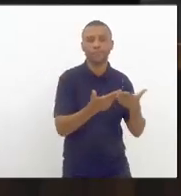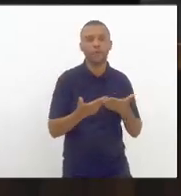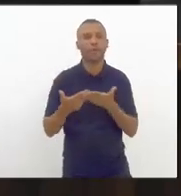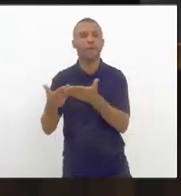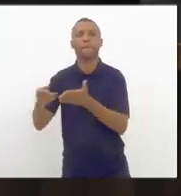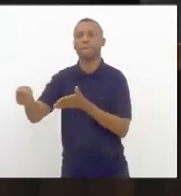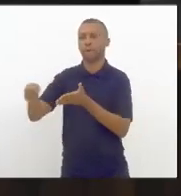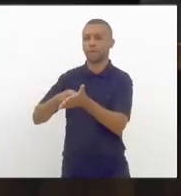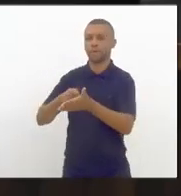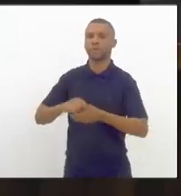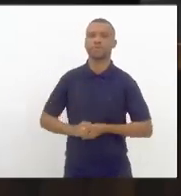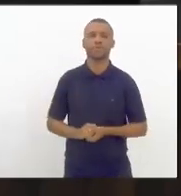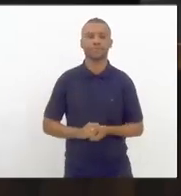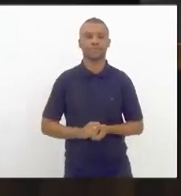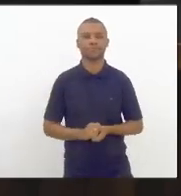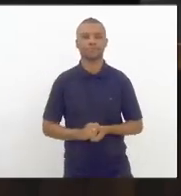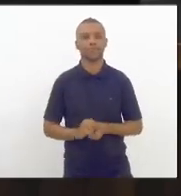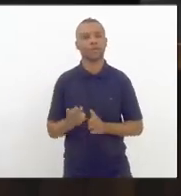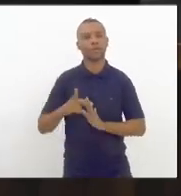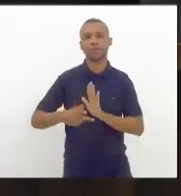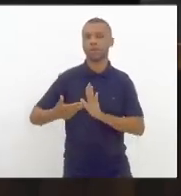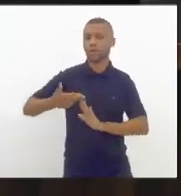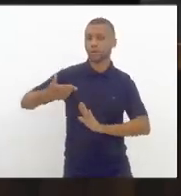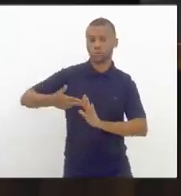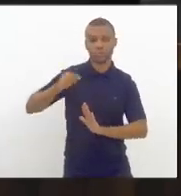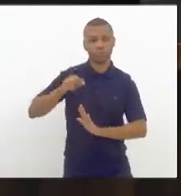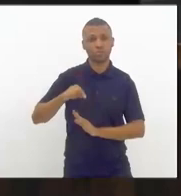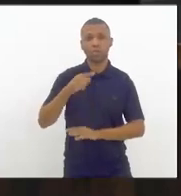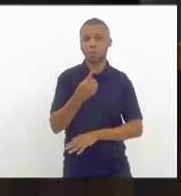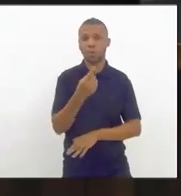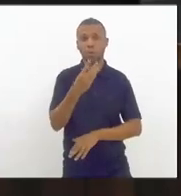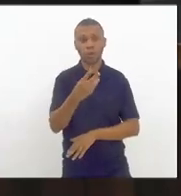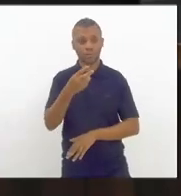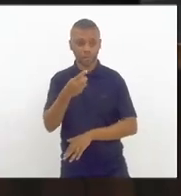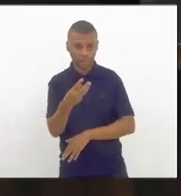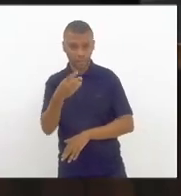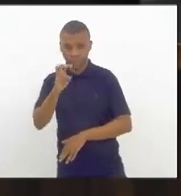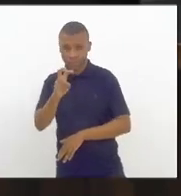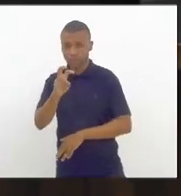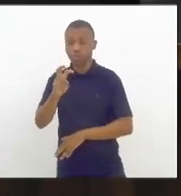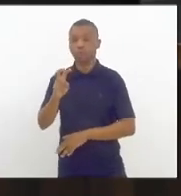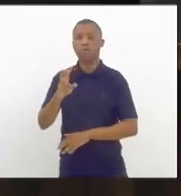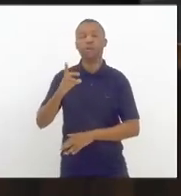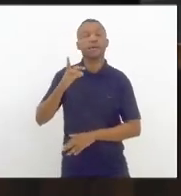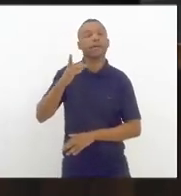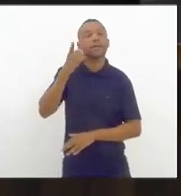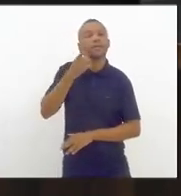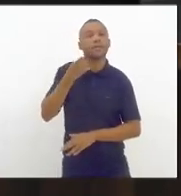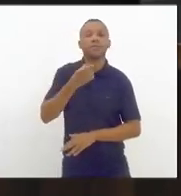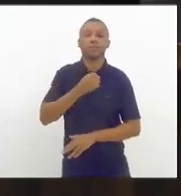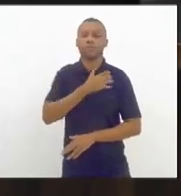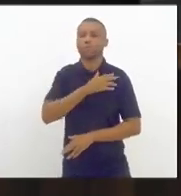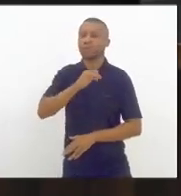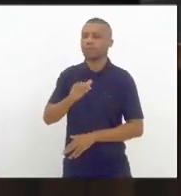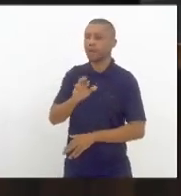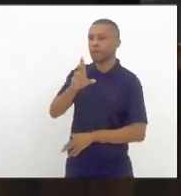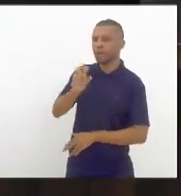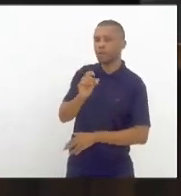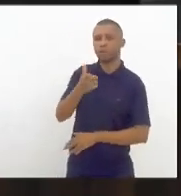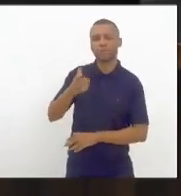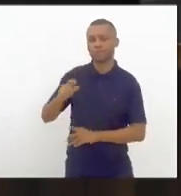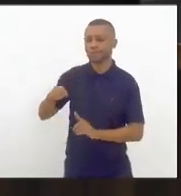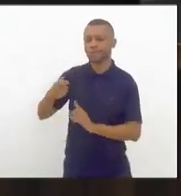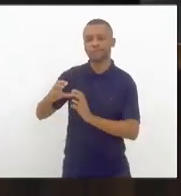promulgação. Projeto de resolução 1435 de 22, de autoria do deputado Coronel Jairo. Concede medalha Tiradentes,